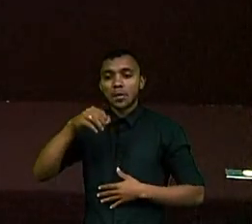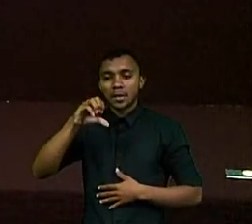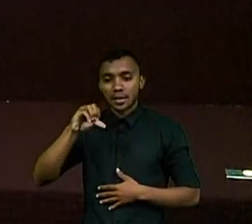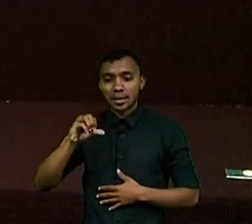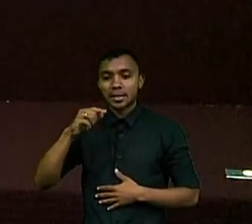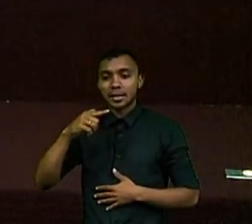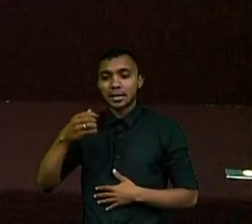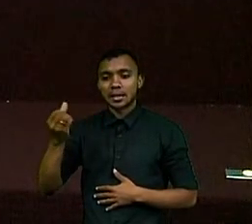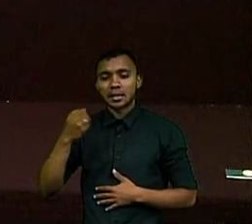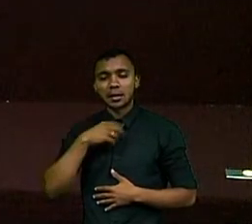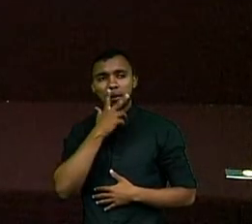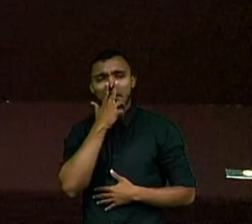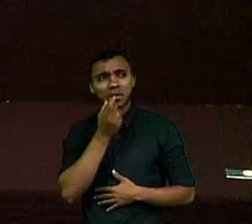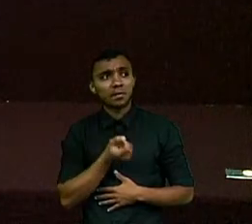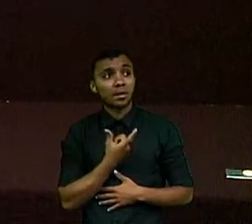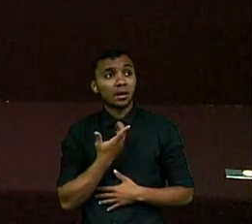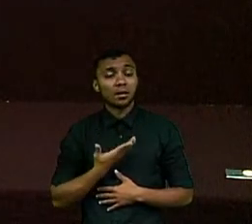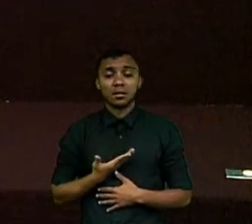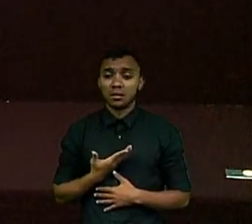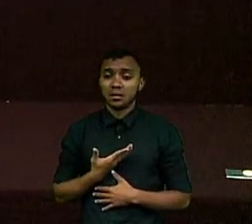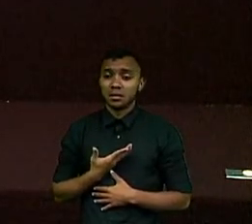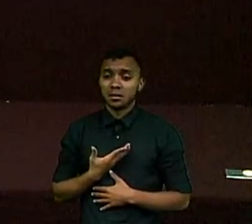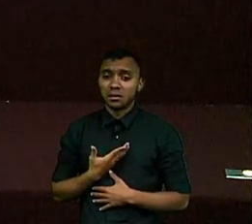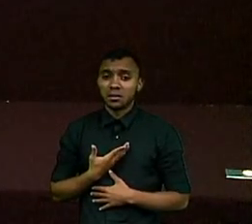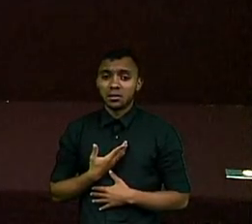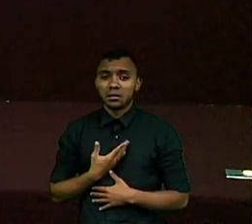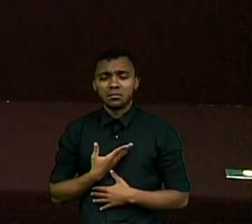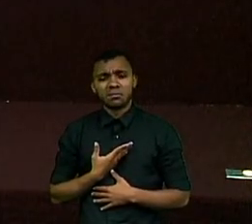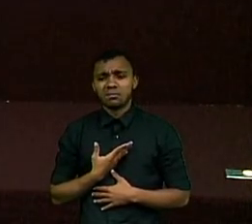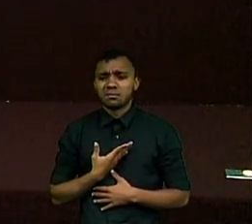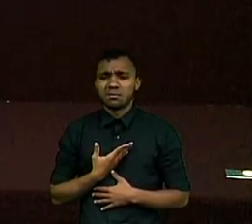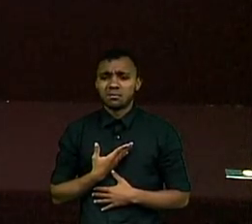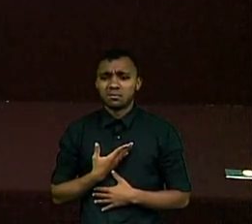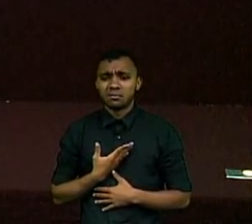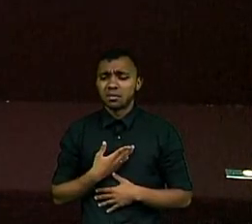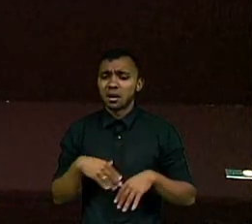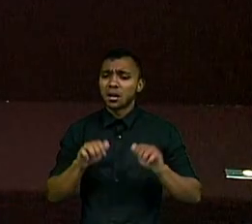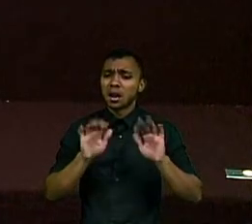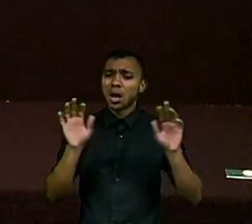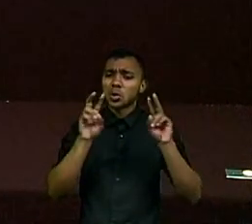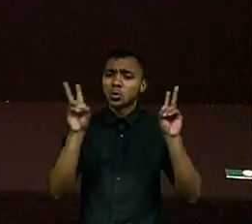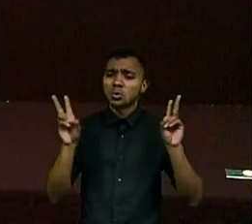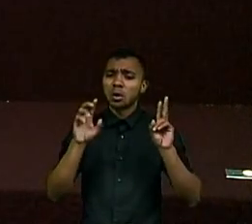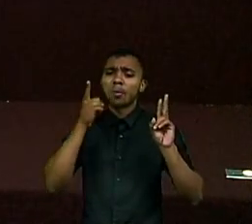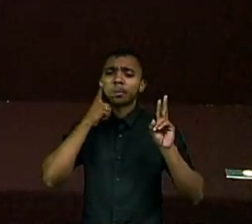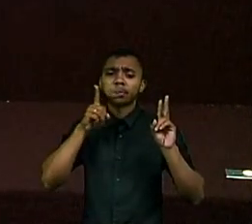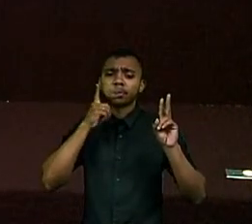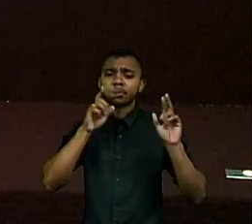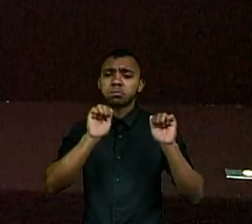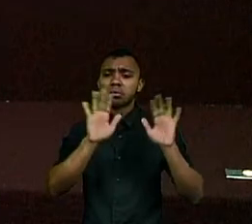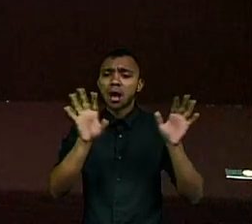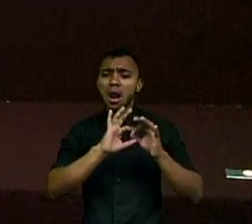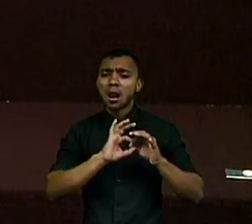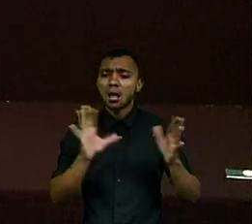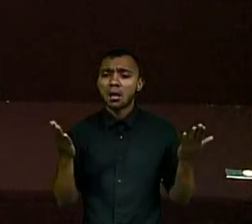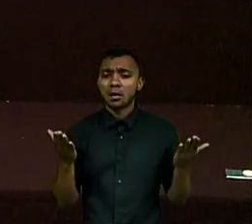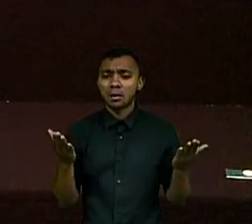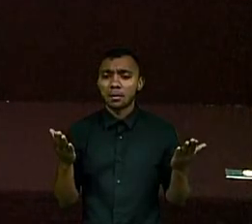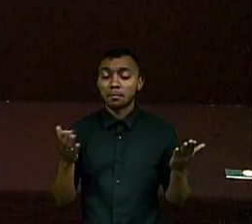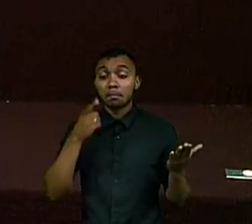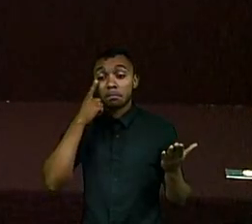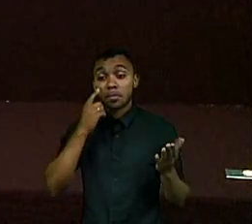vocês podem achar Poxa negócio tão pontual independente dos Estados Unidos a gente é a primeira vez que uma